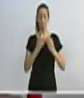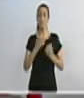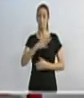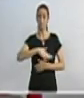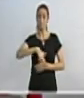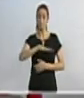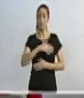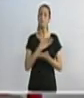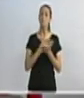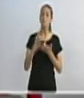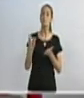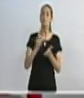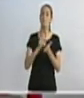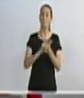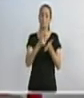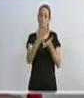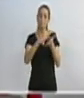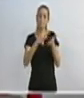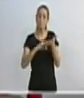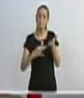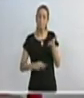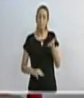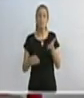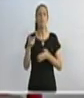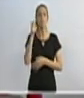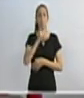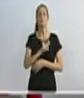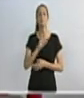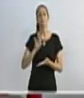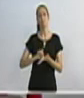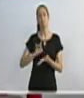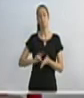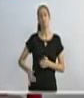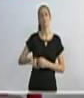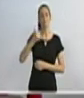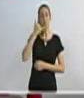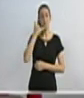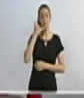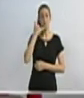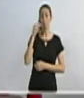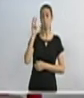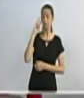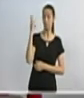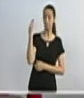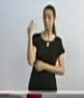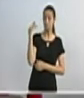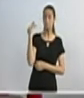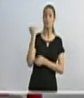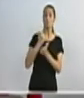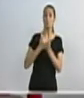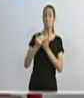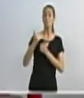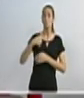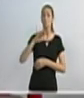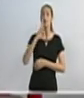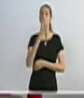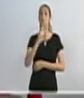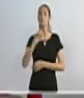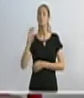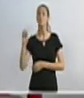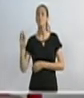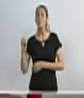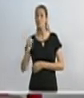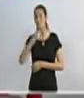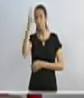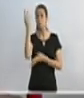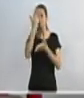começamos um abaixo-assinado, reivindicando linha de telefone. Vocês imaginam que, terça para hoje, já conseguimos quase 400 assinaturas. Então, correndo todas as